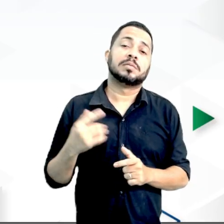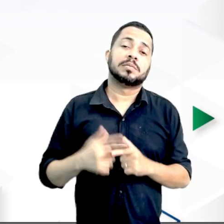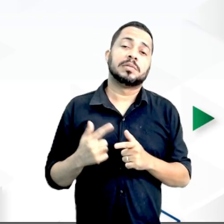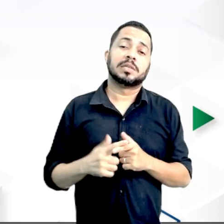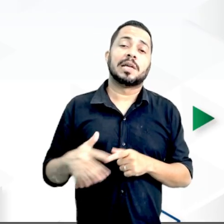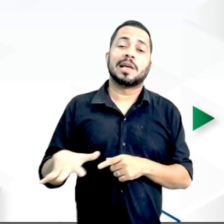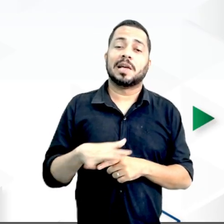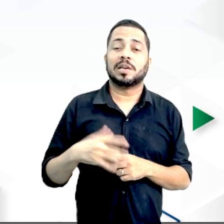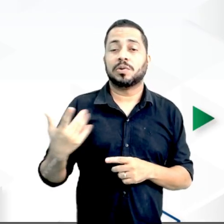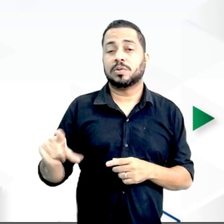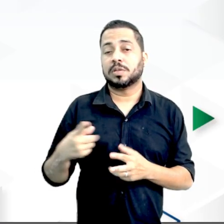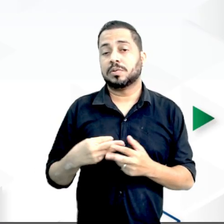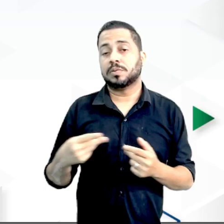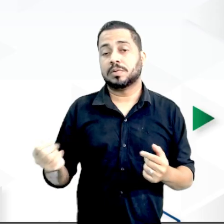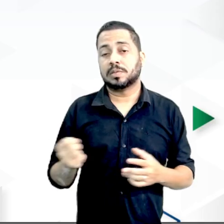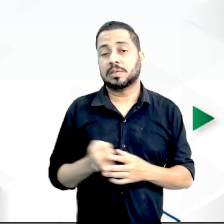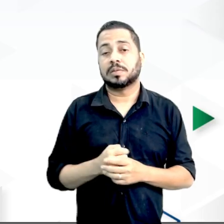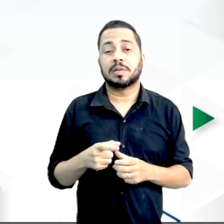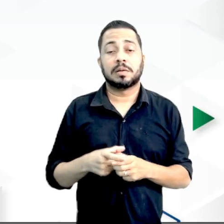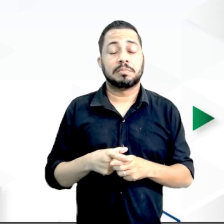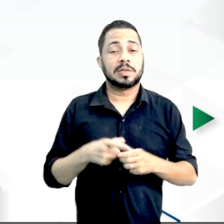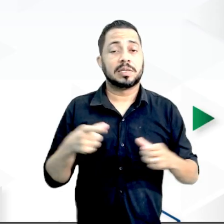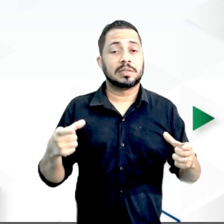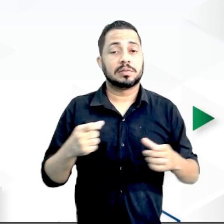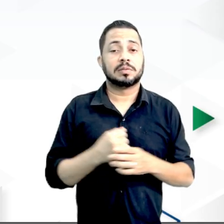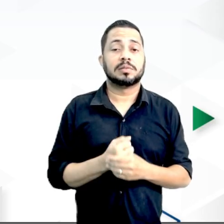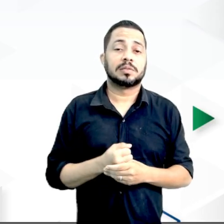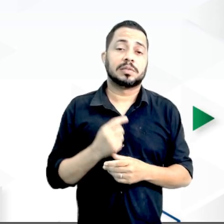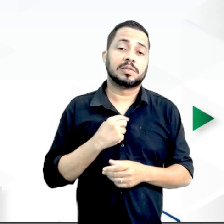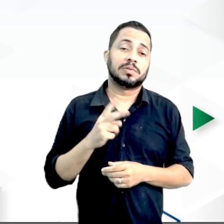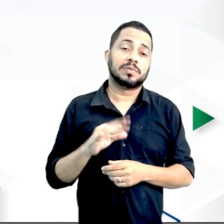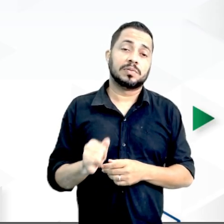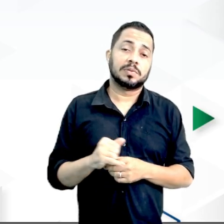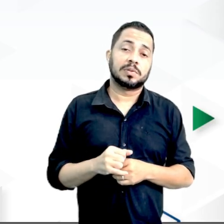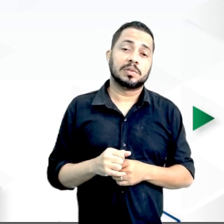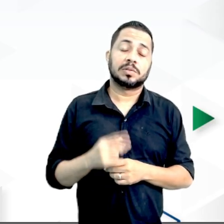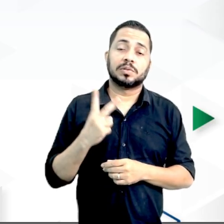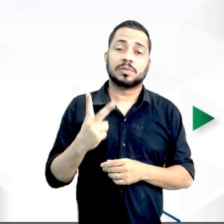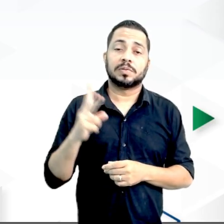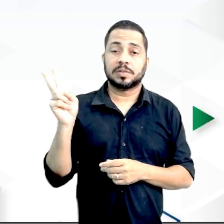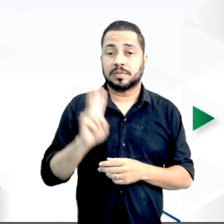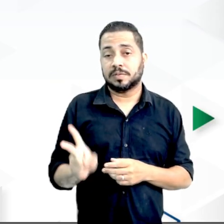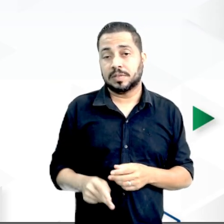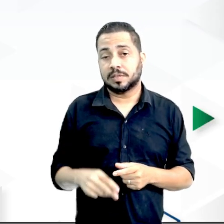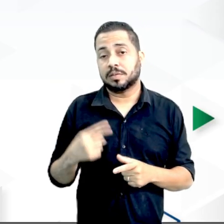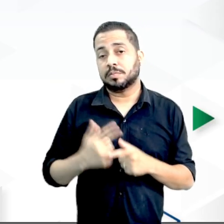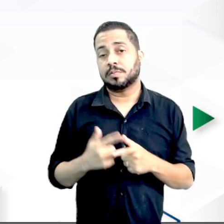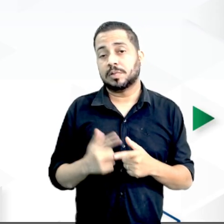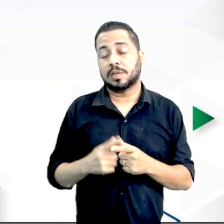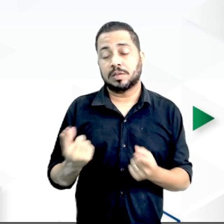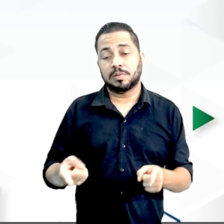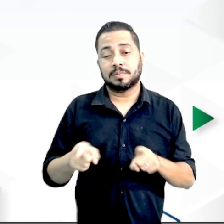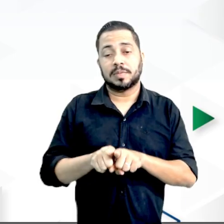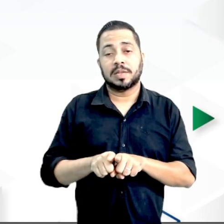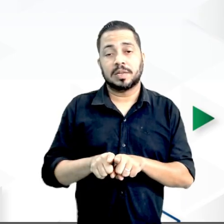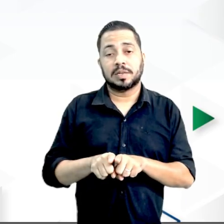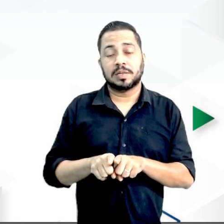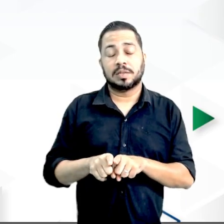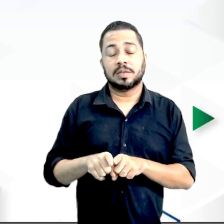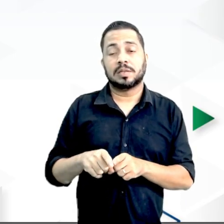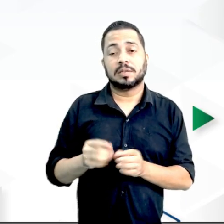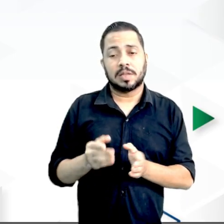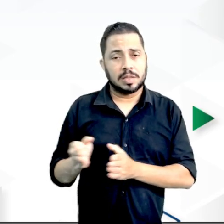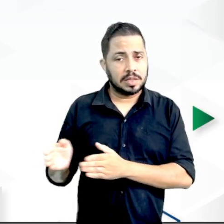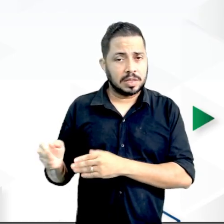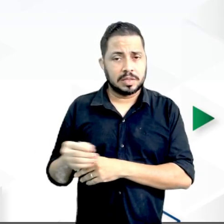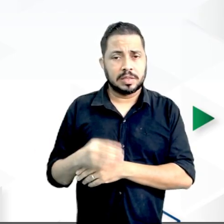é outra coisa. A gente está falando de ampliação dela. Eu vou ampliar ela 2 vezes por causa dos pares ordenados. Tá tranquilo?